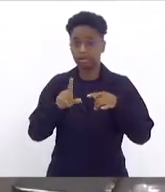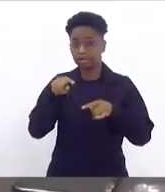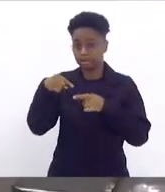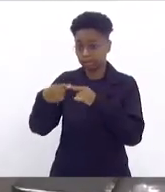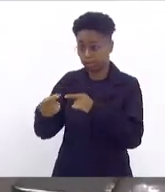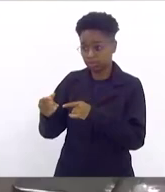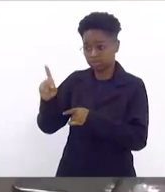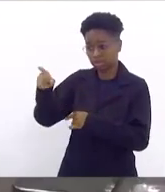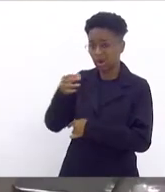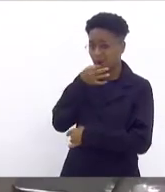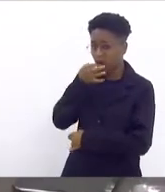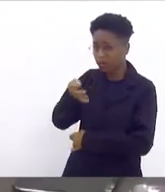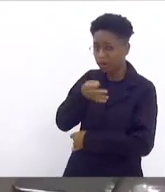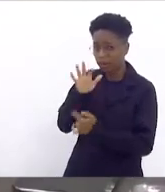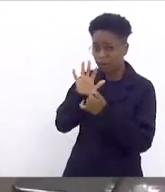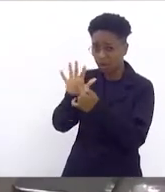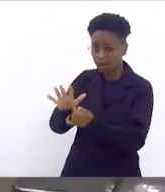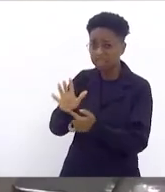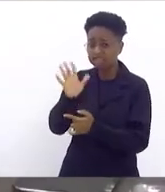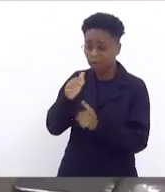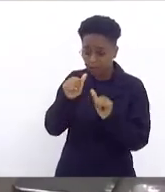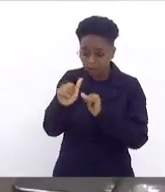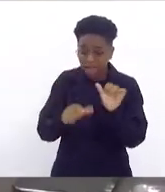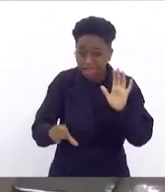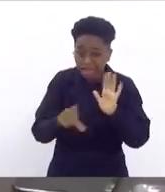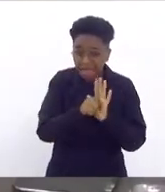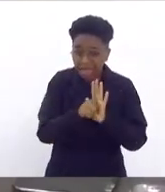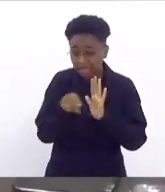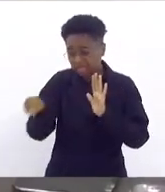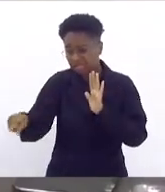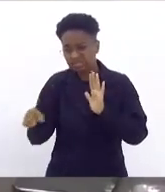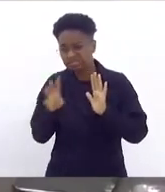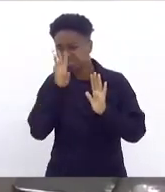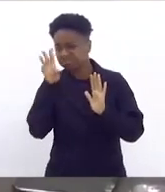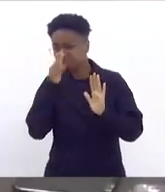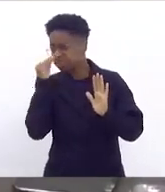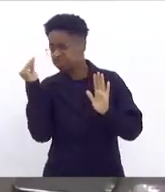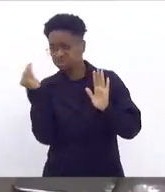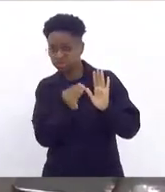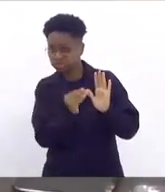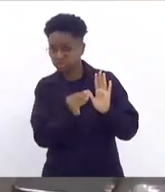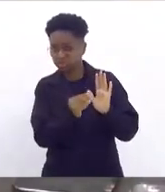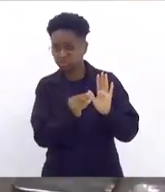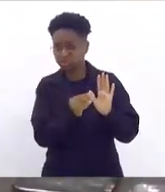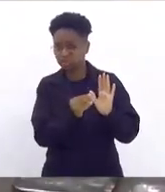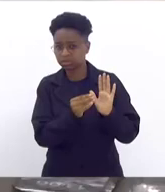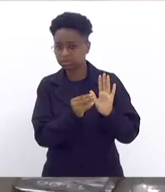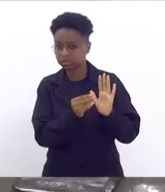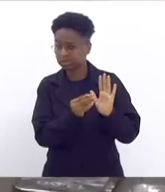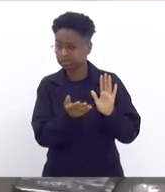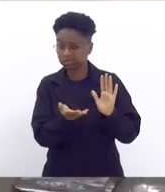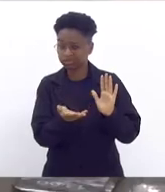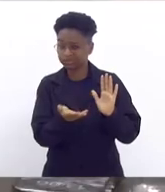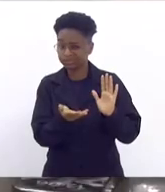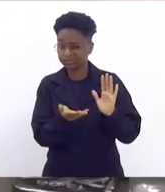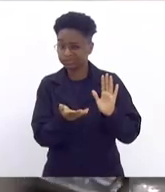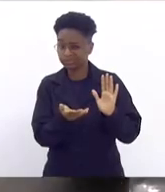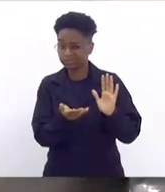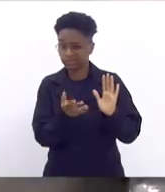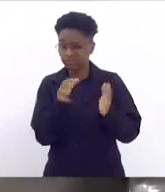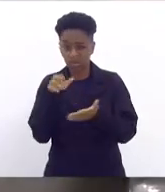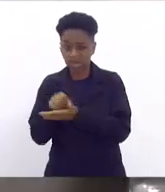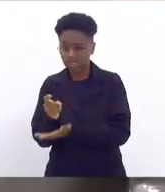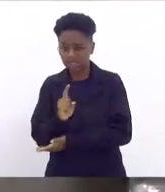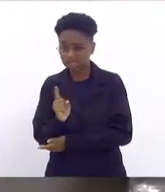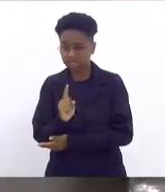nossa deliberação e transformação numa lei, eles simplesmente ignoram e não faz o registro?